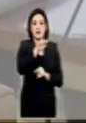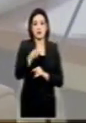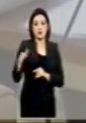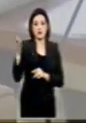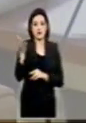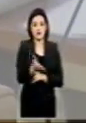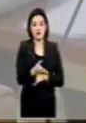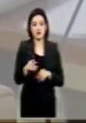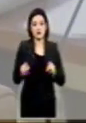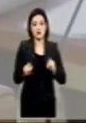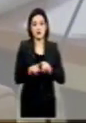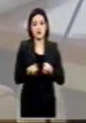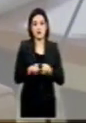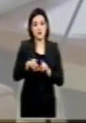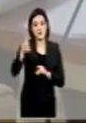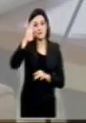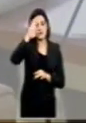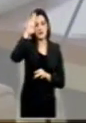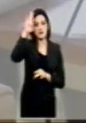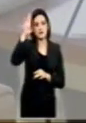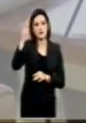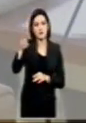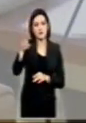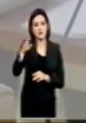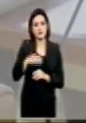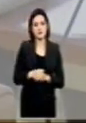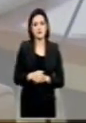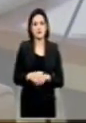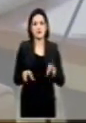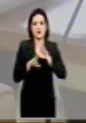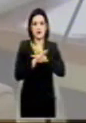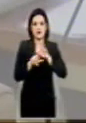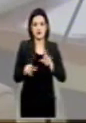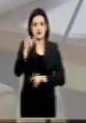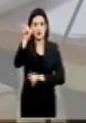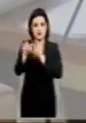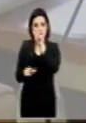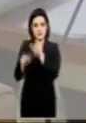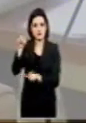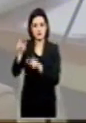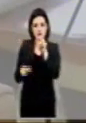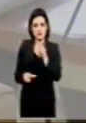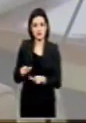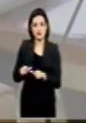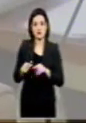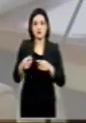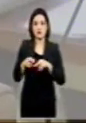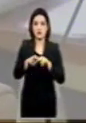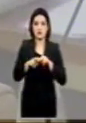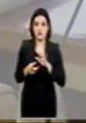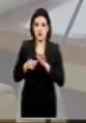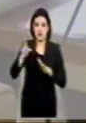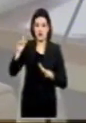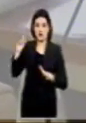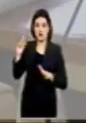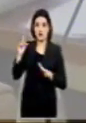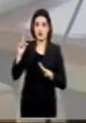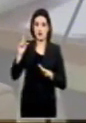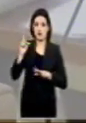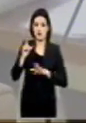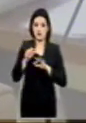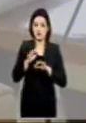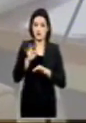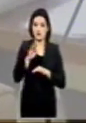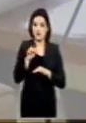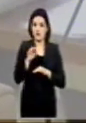que tocam a eventuais agentes detentores de prerrogativa de foro. Mas, quanto às